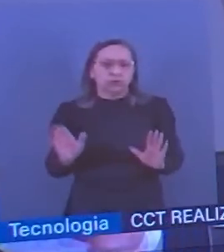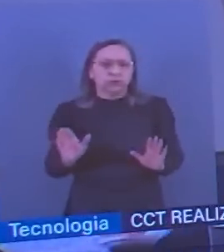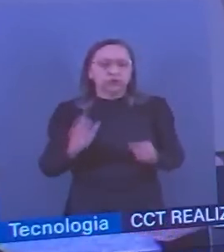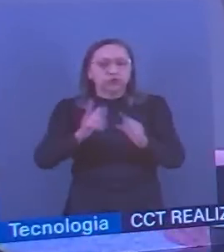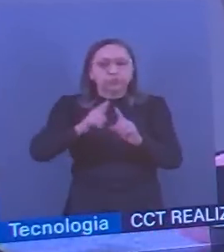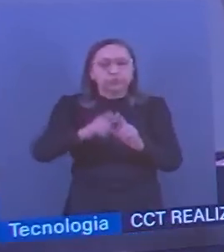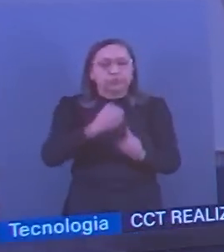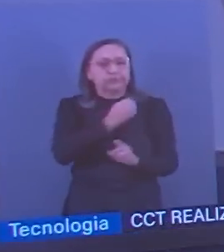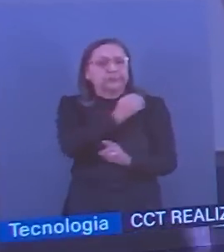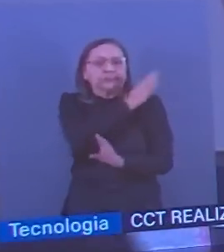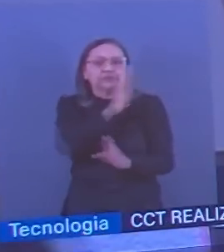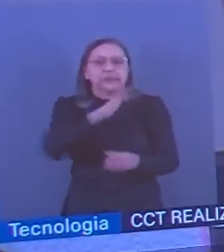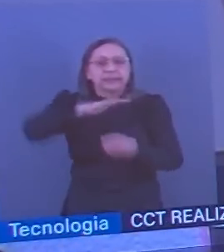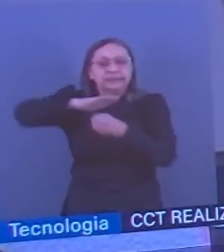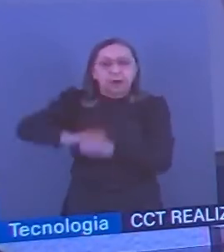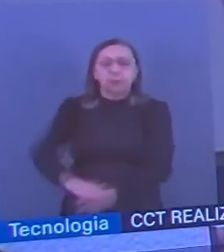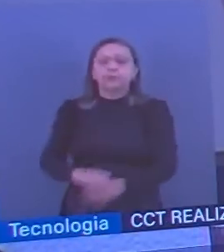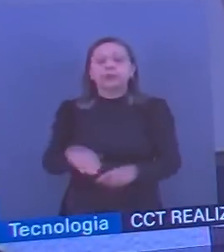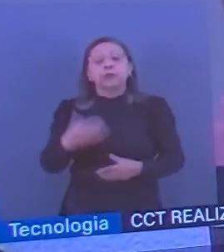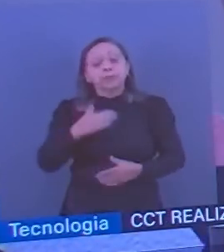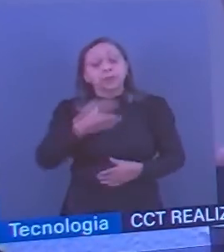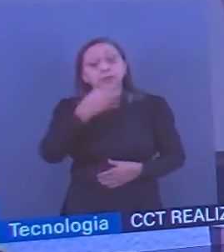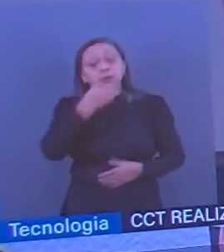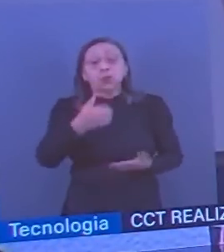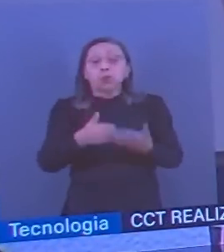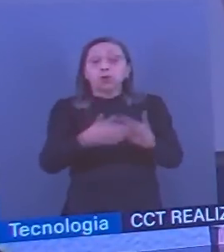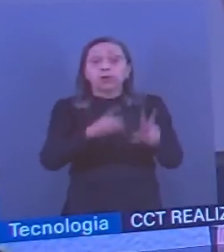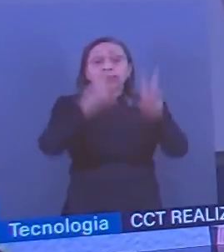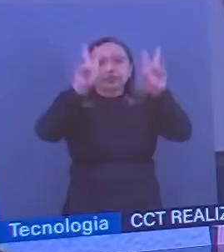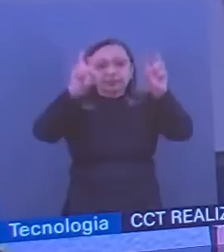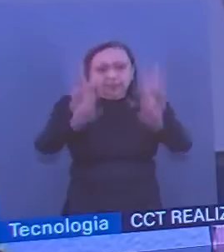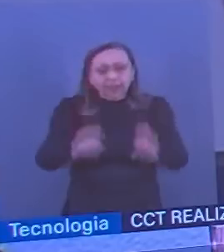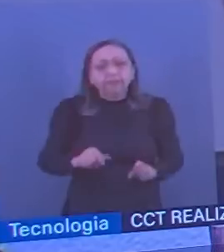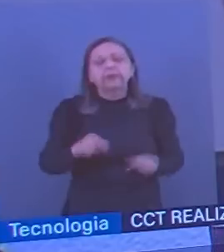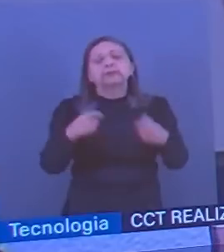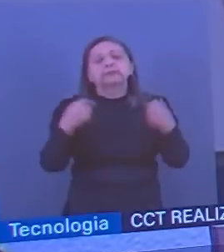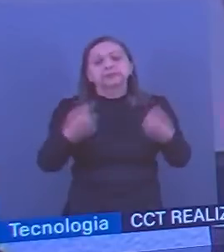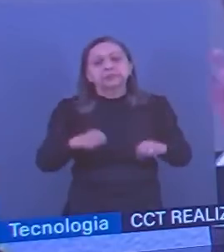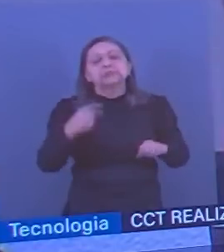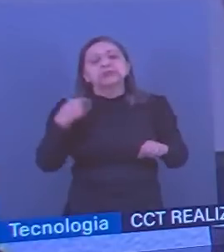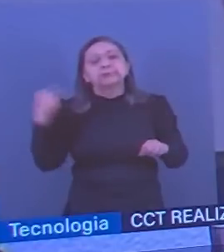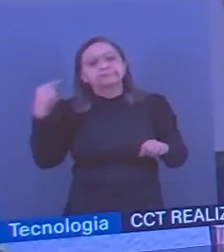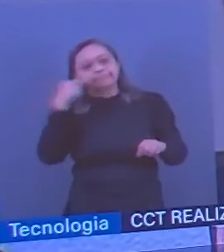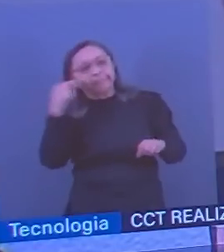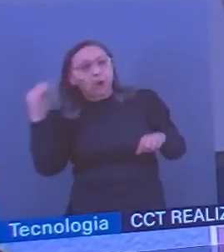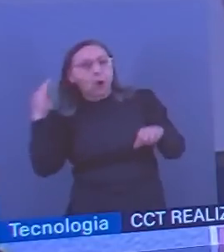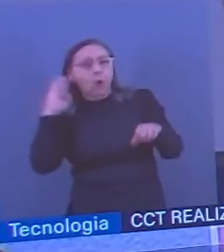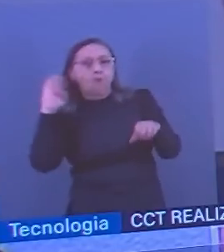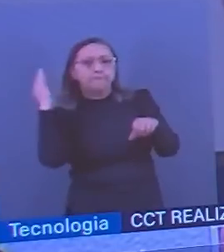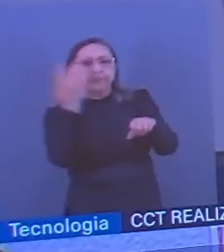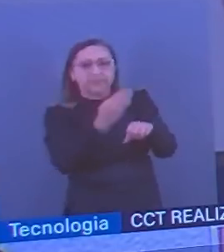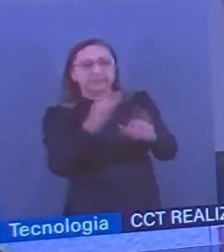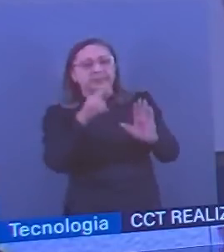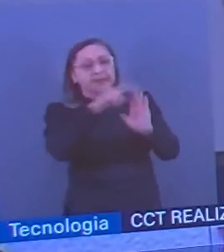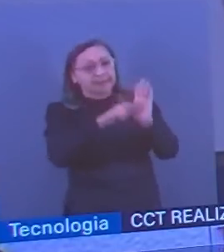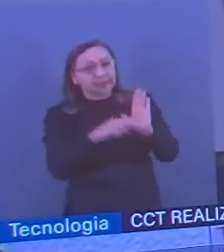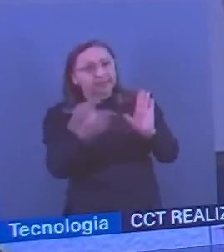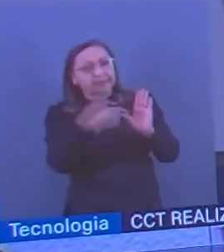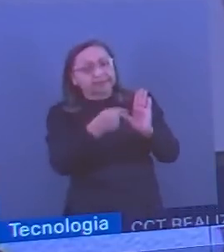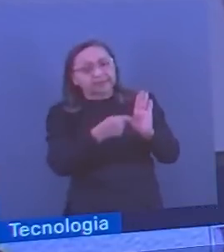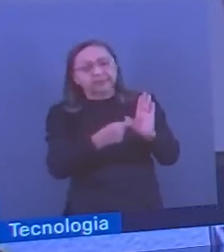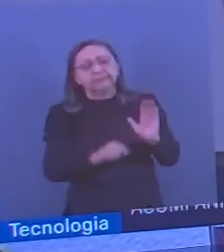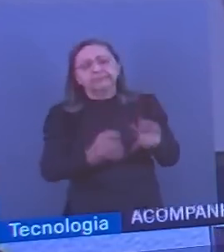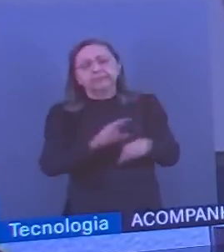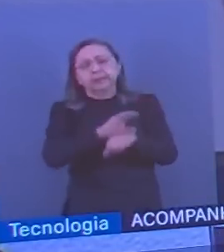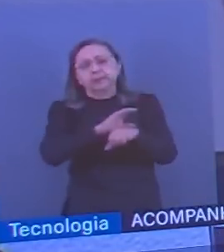sido a mesma do Cássio Cunha e do André Mendonça. Curiosamente, não está julgando mérito, mas a